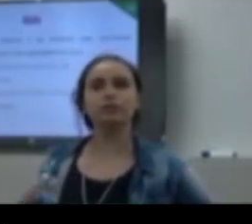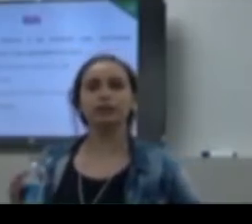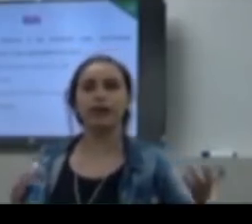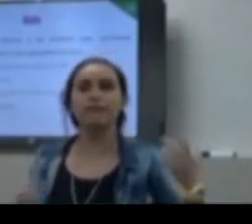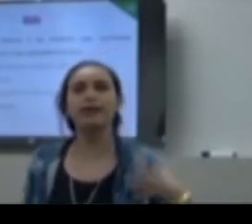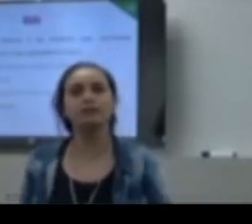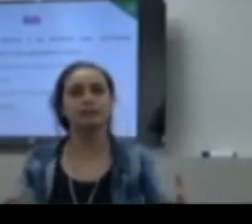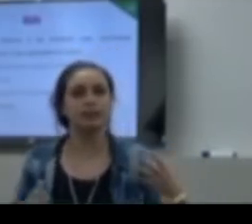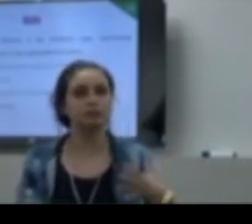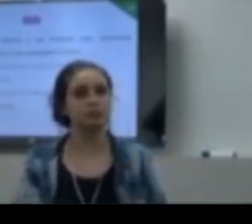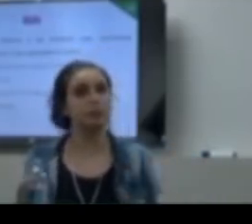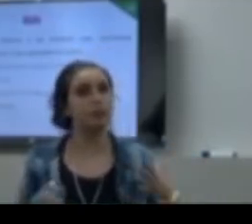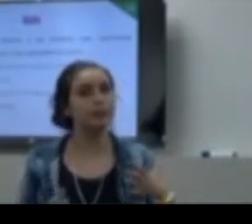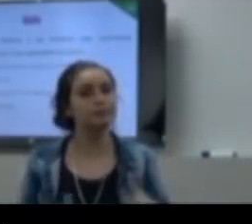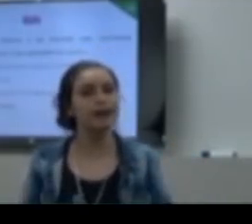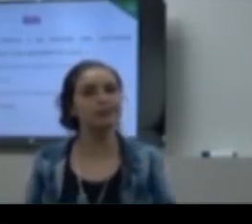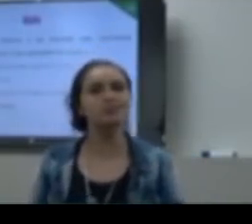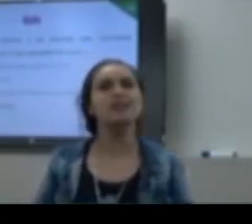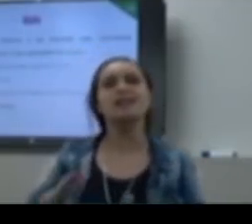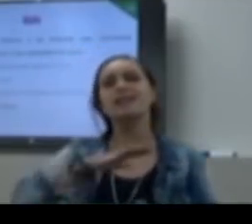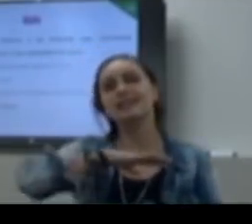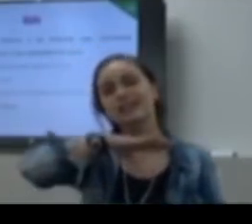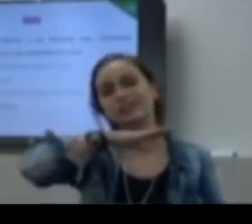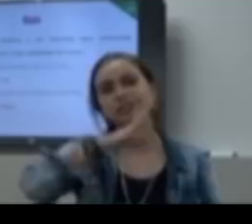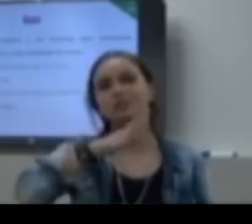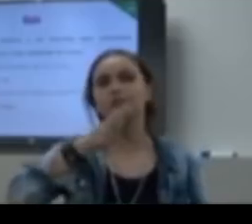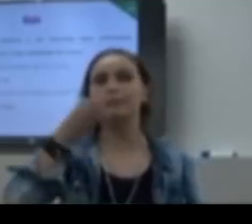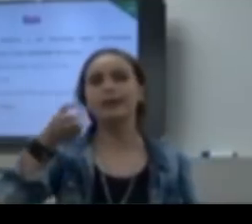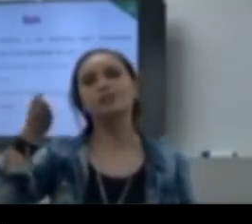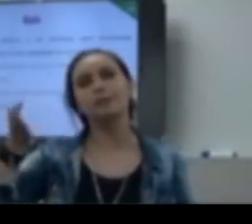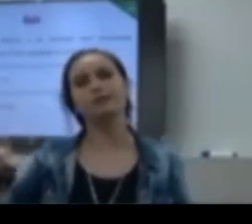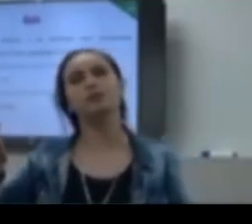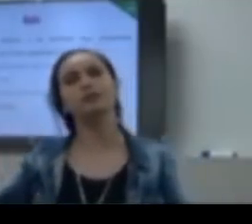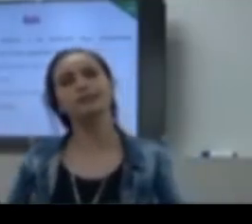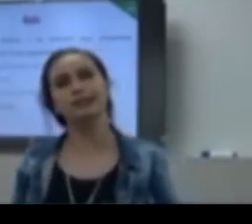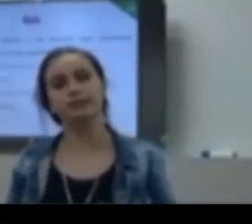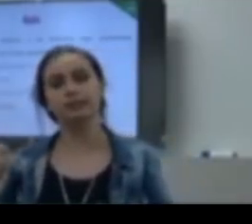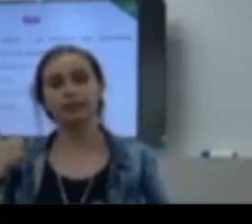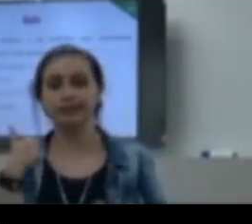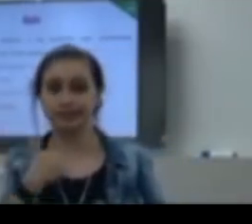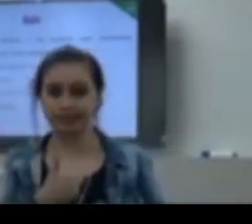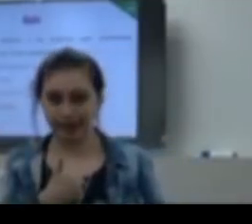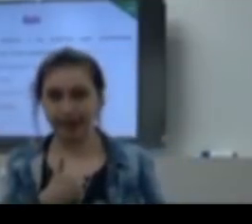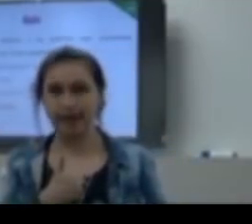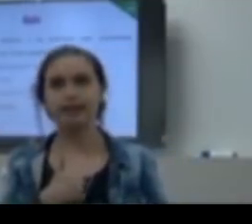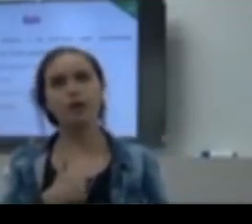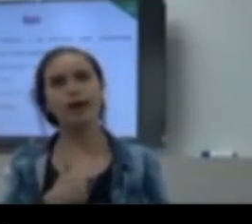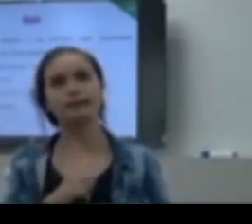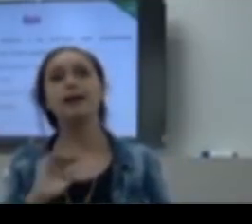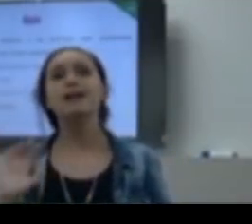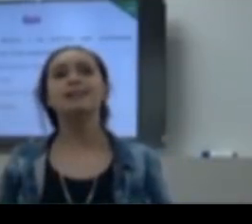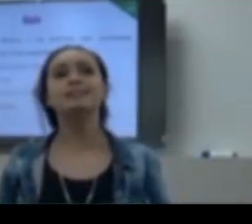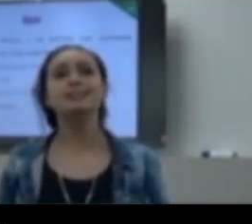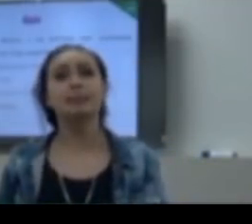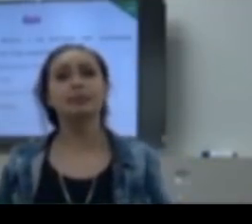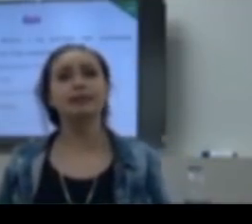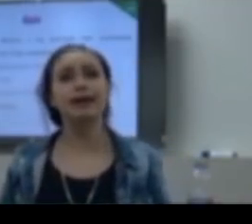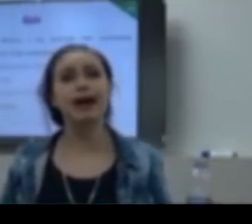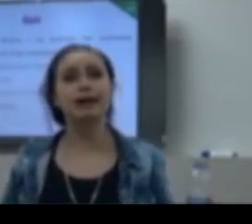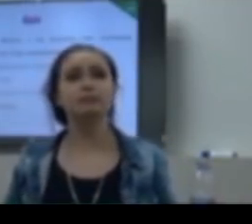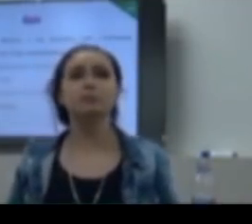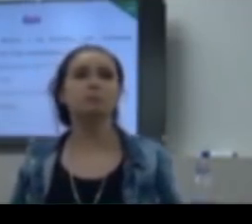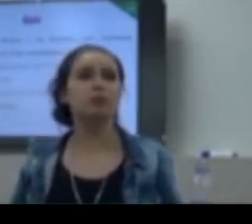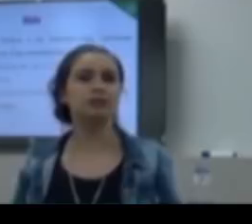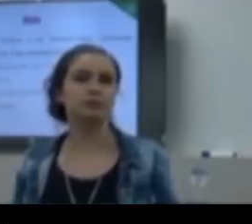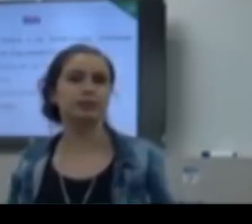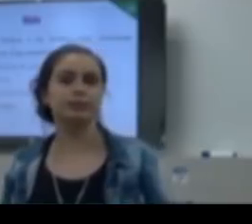falou, então, que o clima é ameno, as temperaturas são um pouco mais baixas e que a gente tem chuva praticamente o ano inteiro. Então, letra C está correta. Letra D, por que